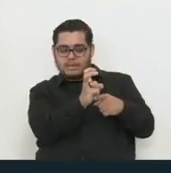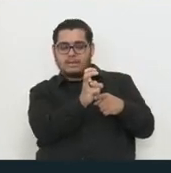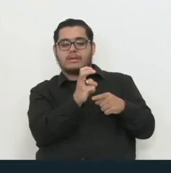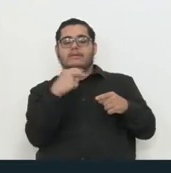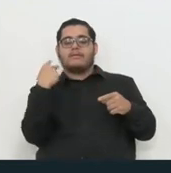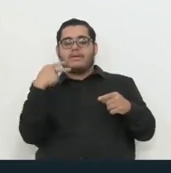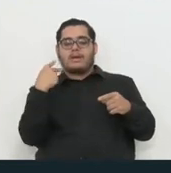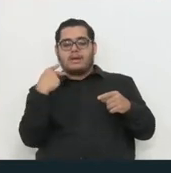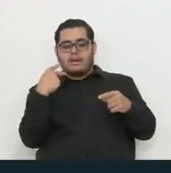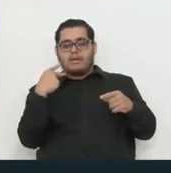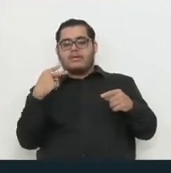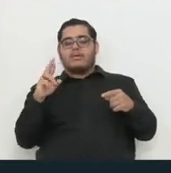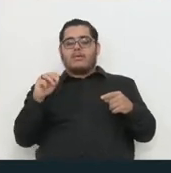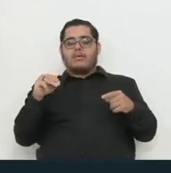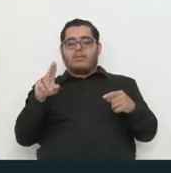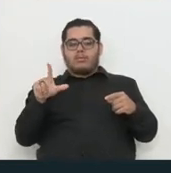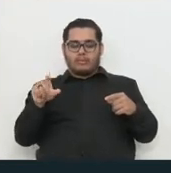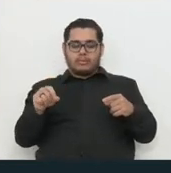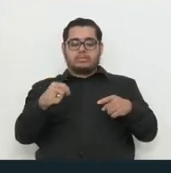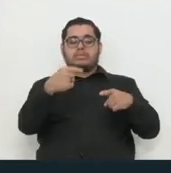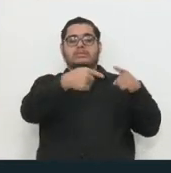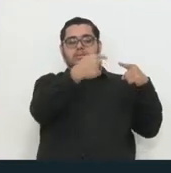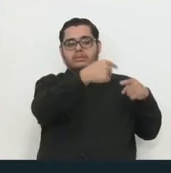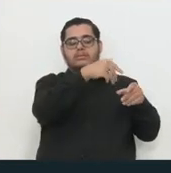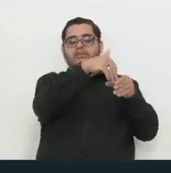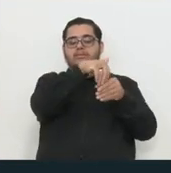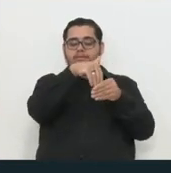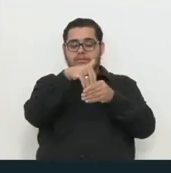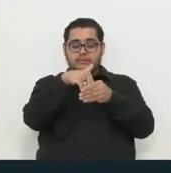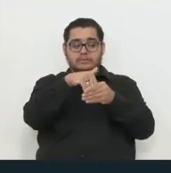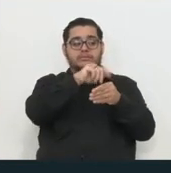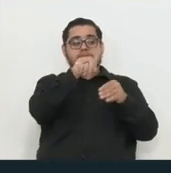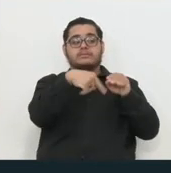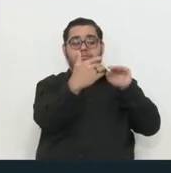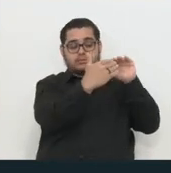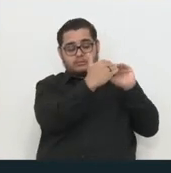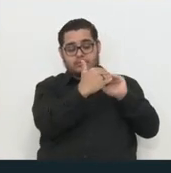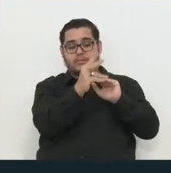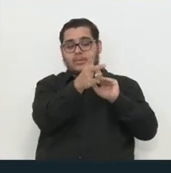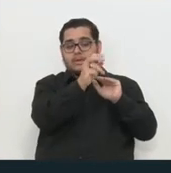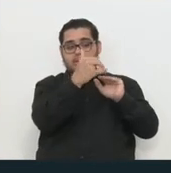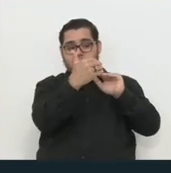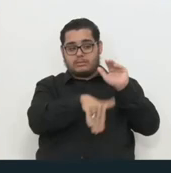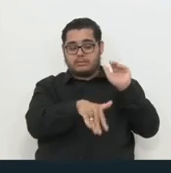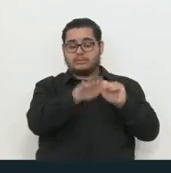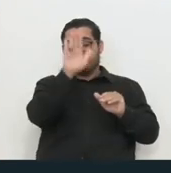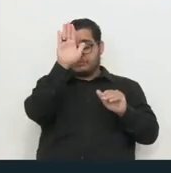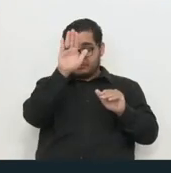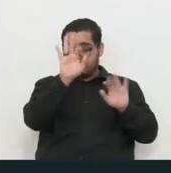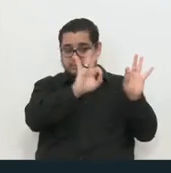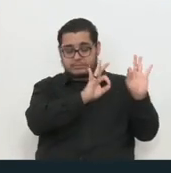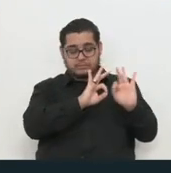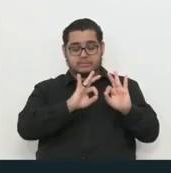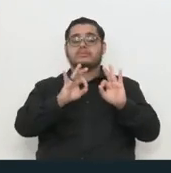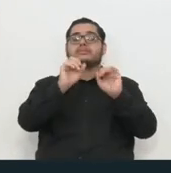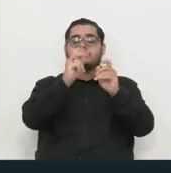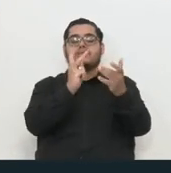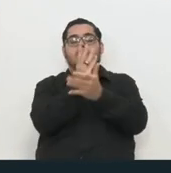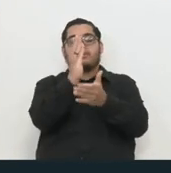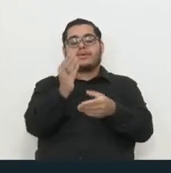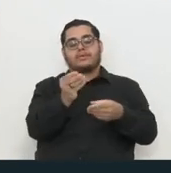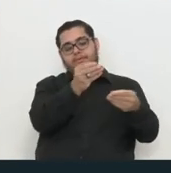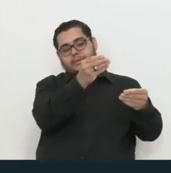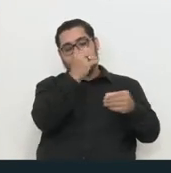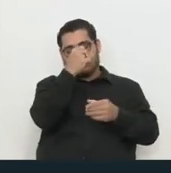em discussão em votação os vereadores se manifestem encerrado a votação aprovado em